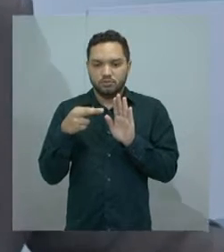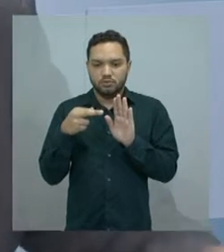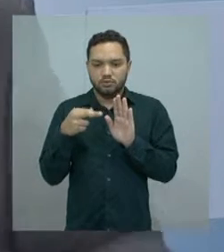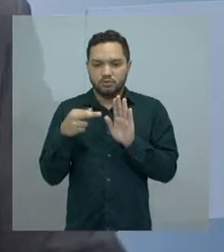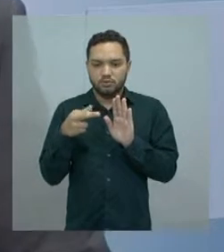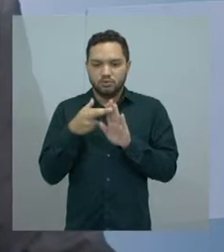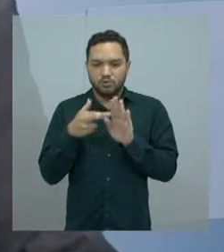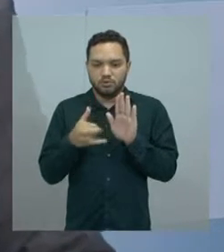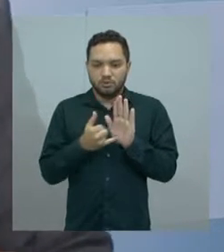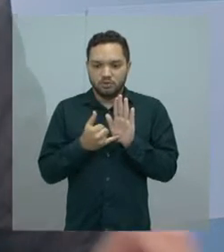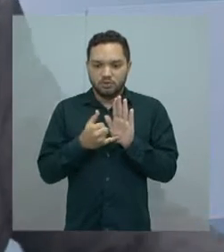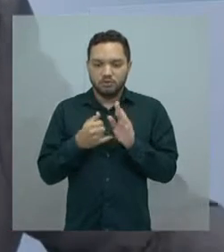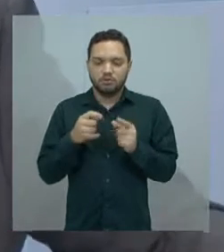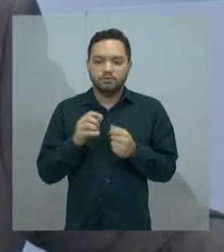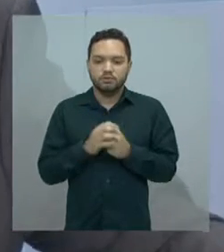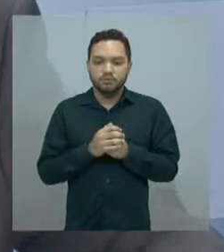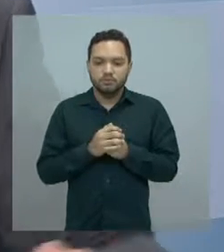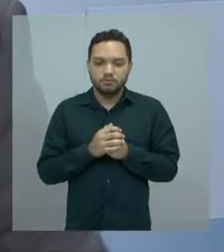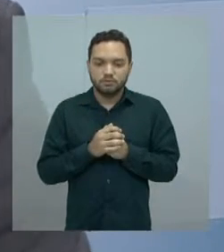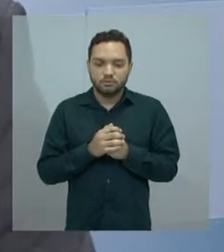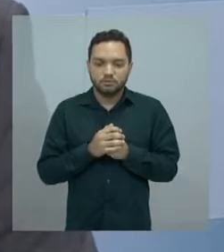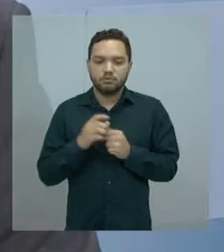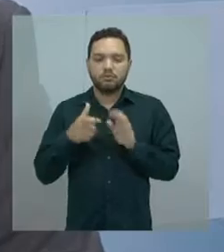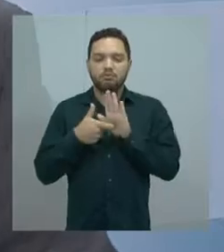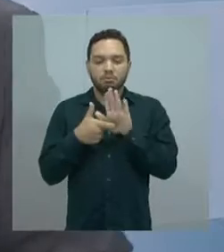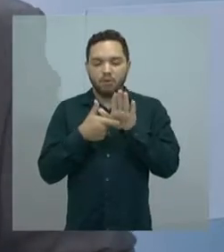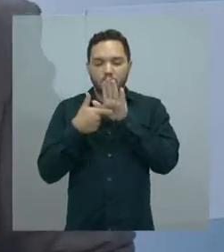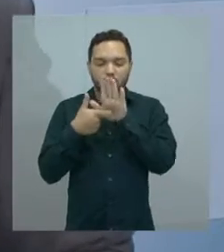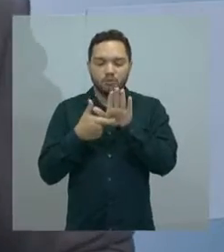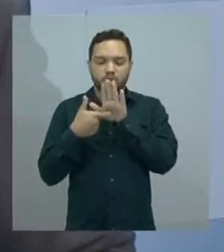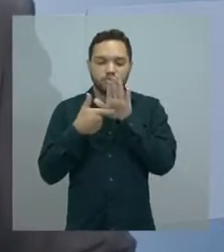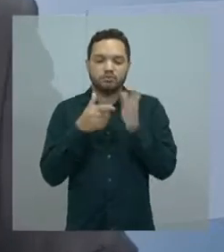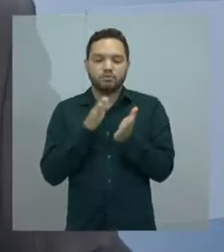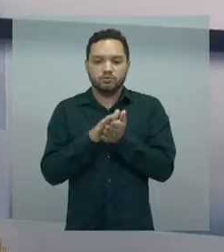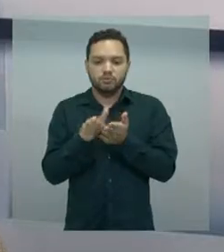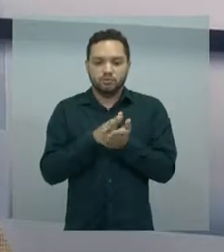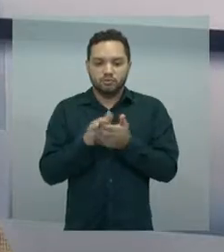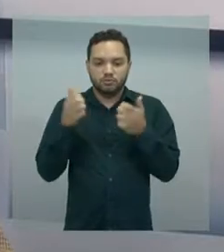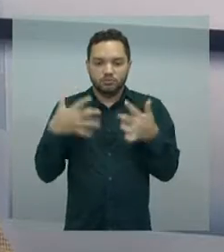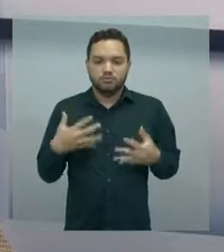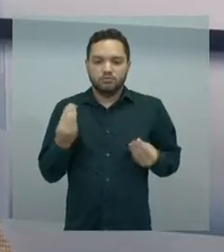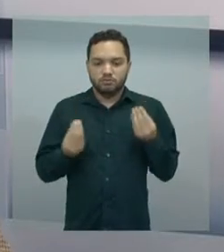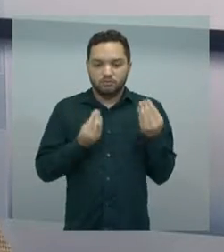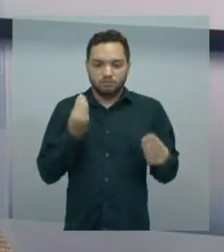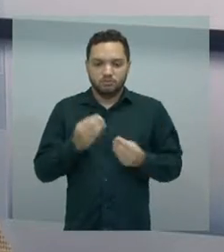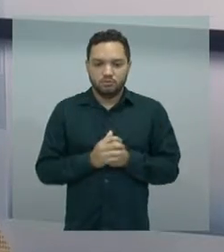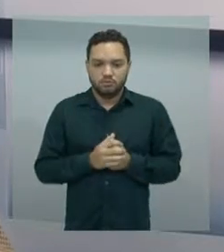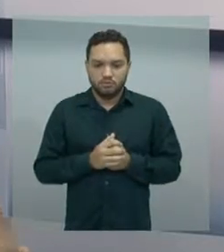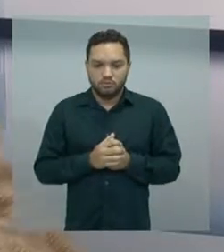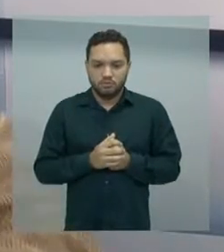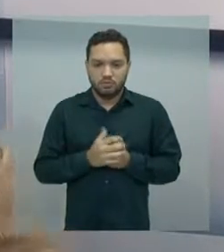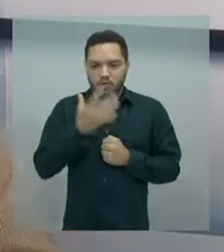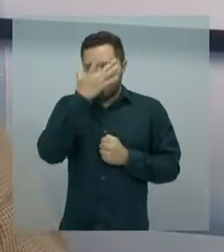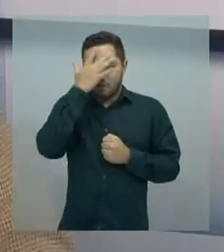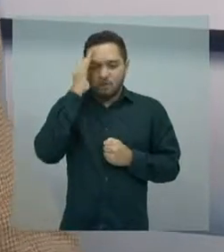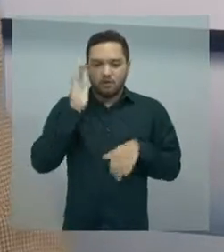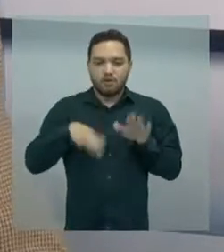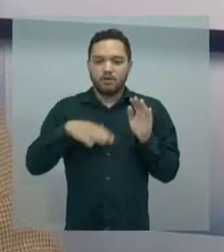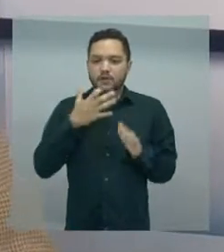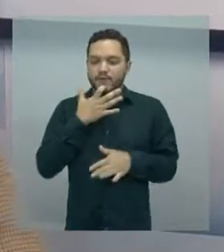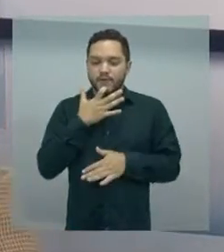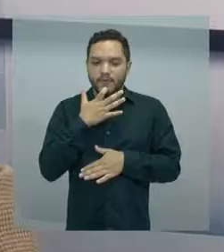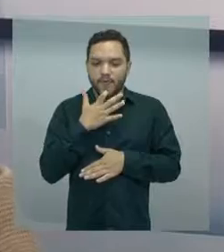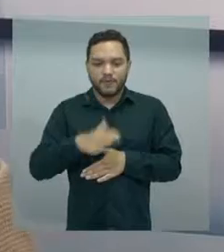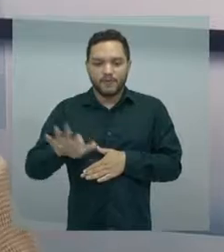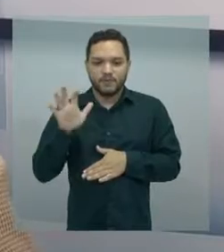distribuindo à vontade à sociedade cearense as nossas publicações. Explique como funciona. Nesse formato. E tem gente aí que não conhece o código. O código vai virar